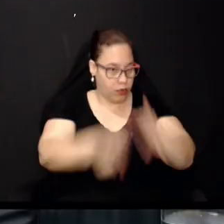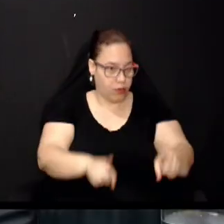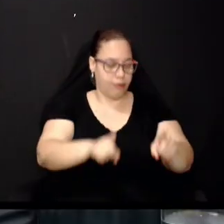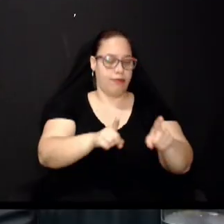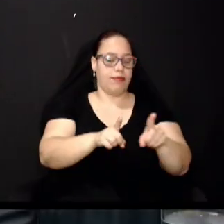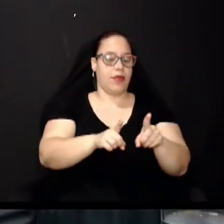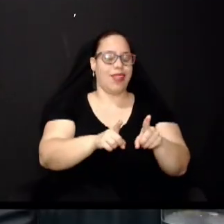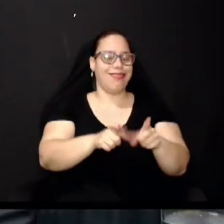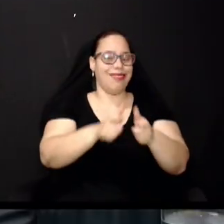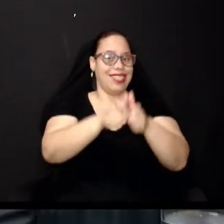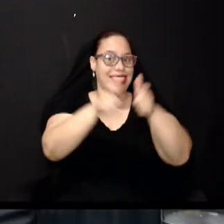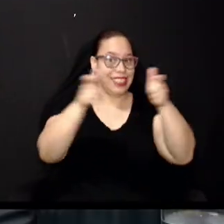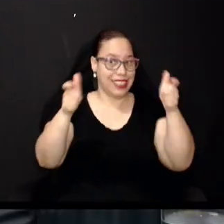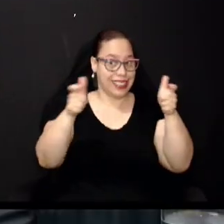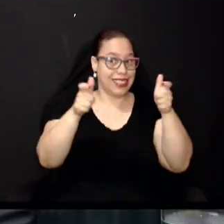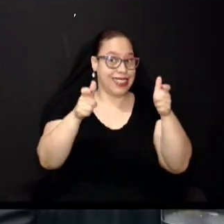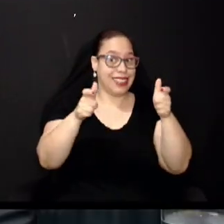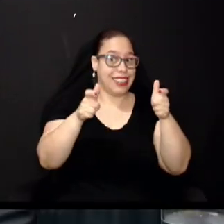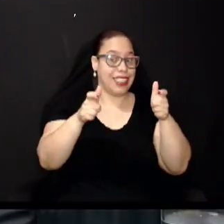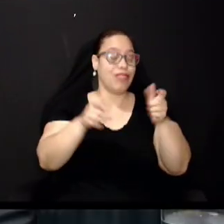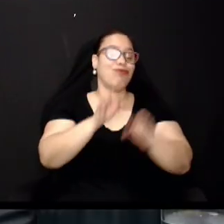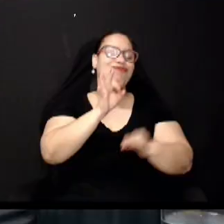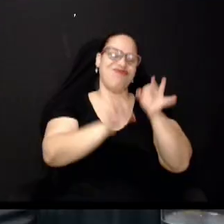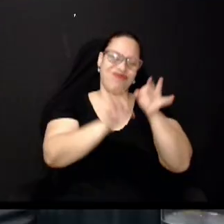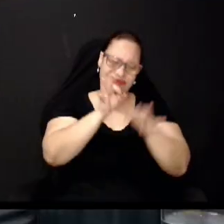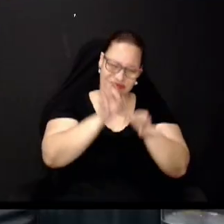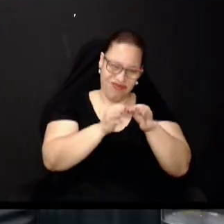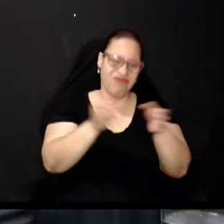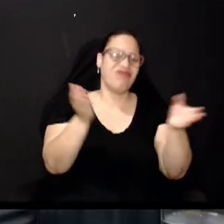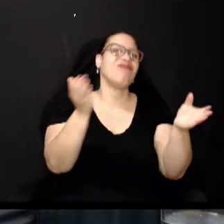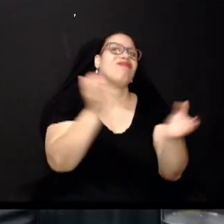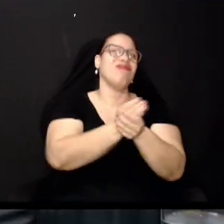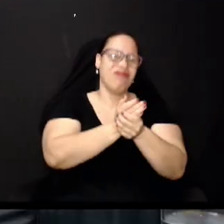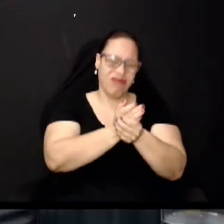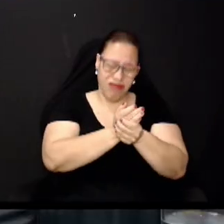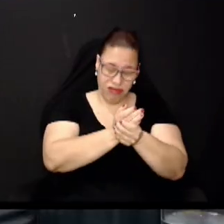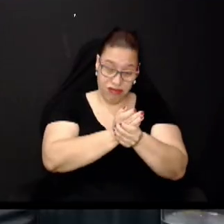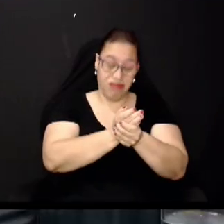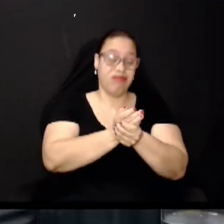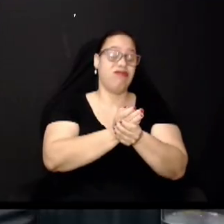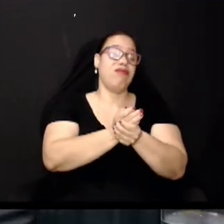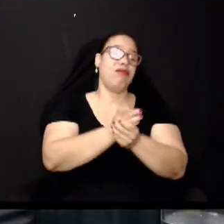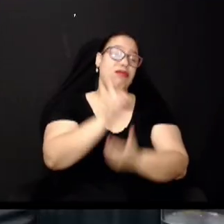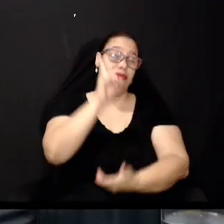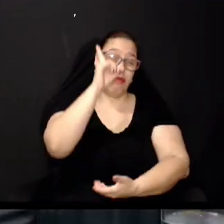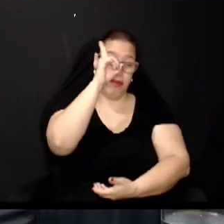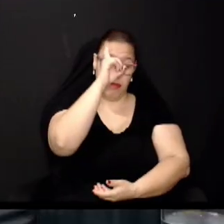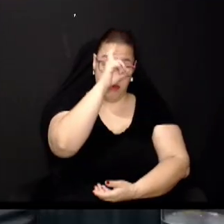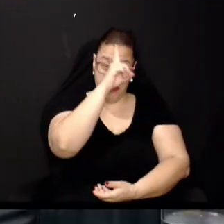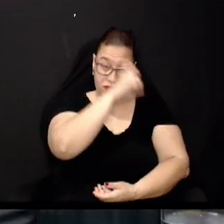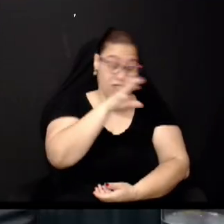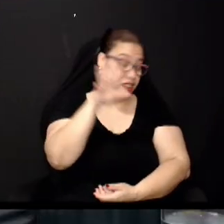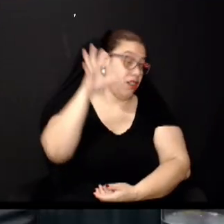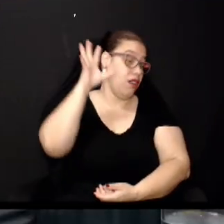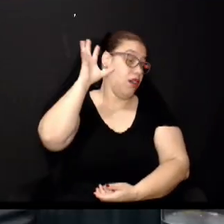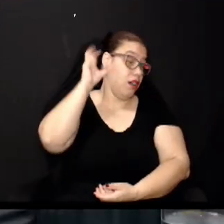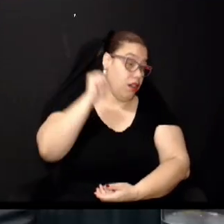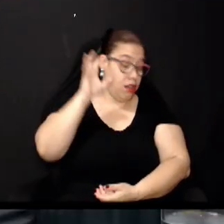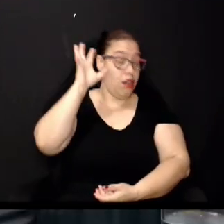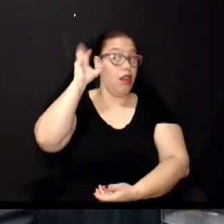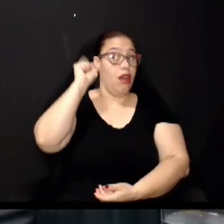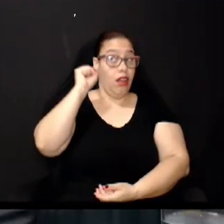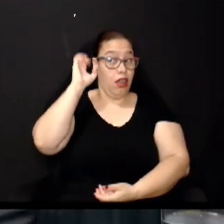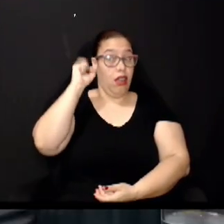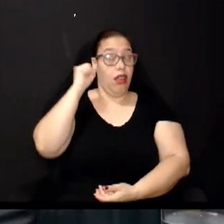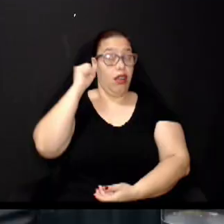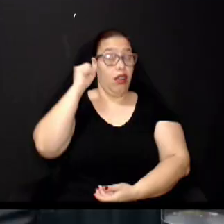altamente litigiosos, que vão para o tribunal, que envolvem guarda de filhos, disputas, em que